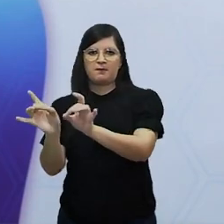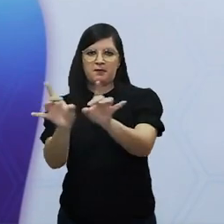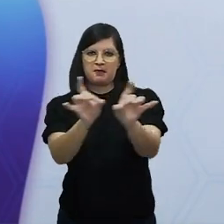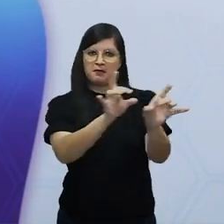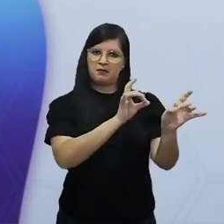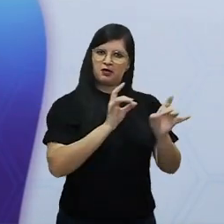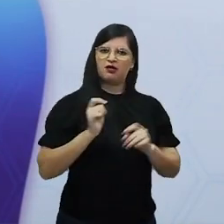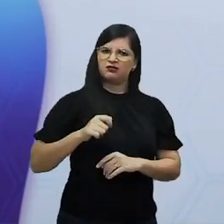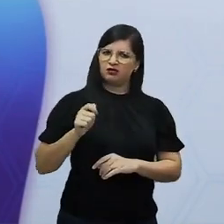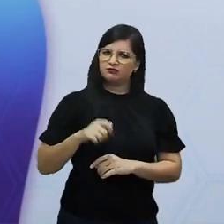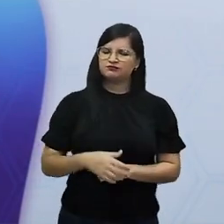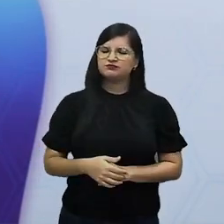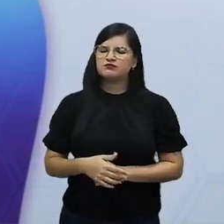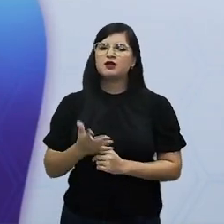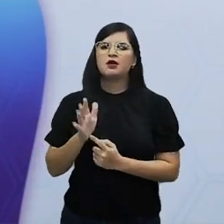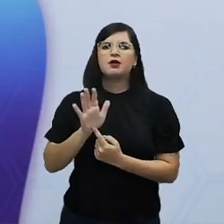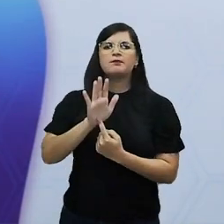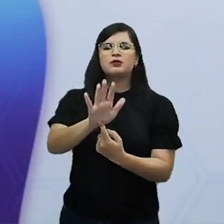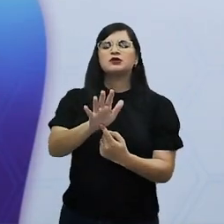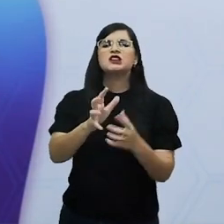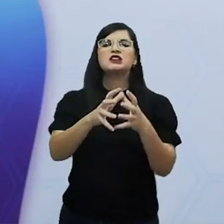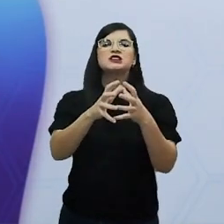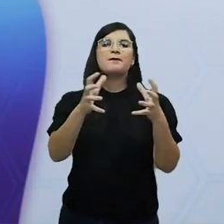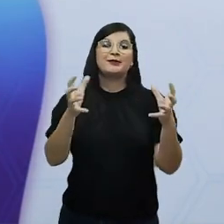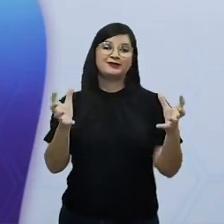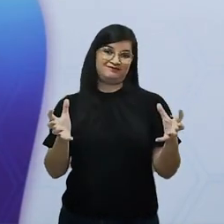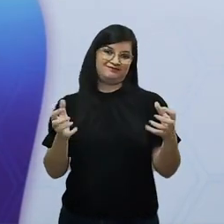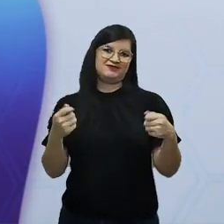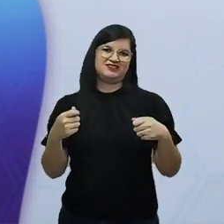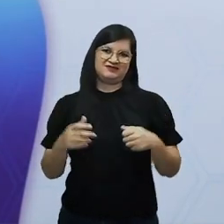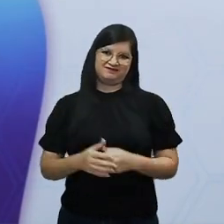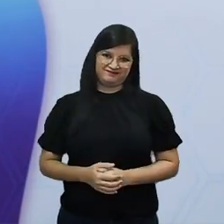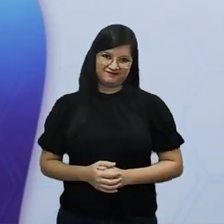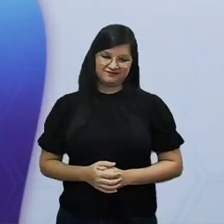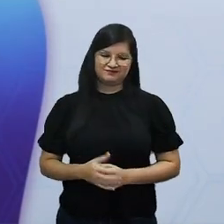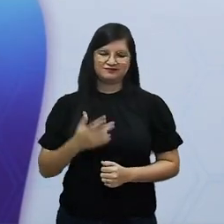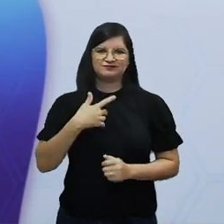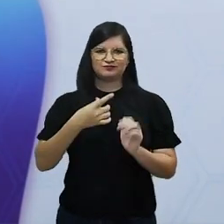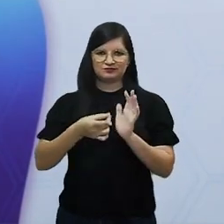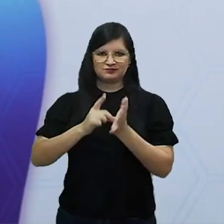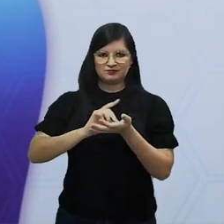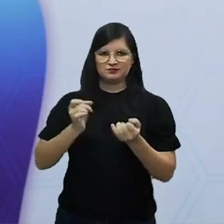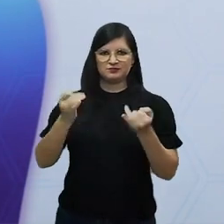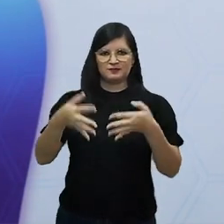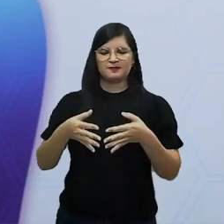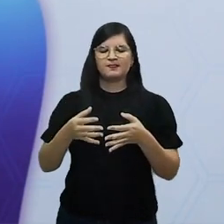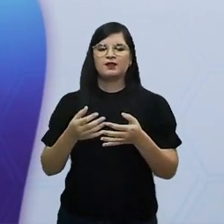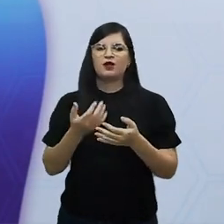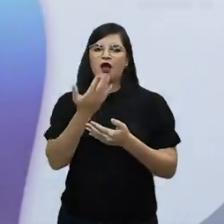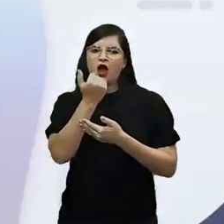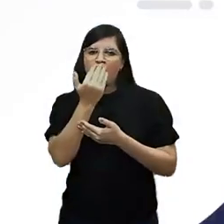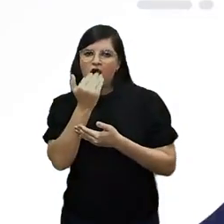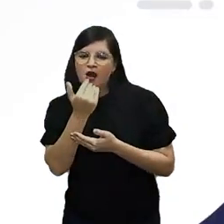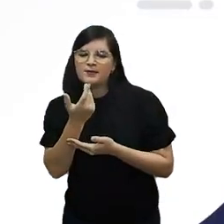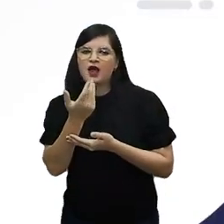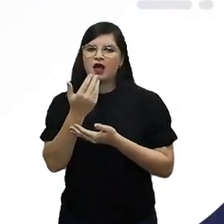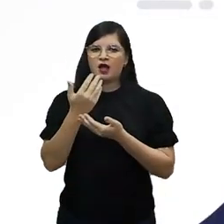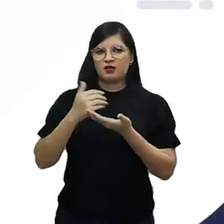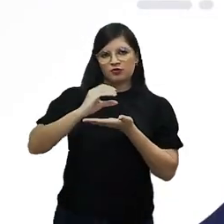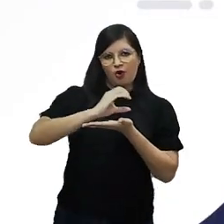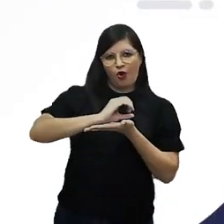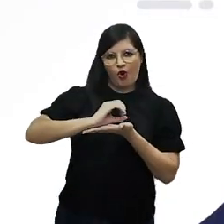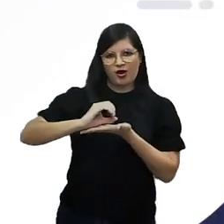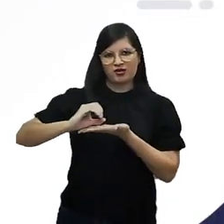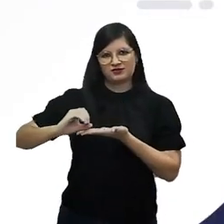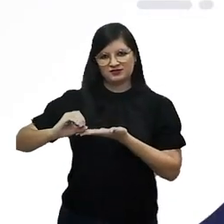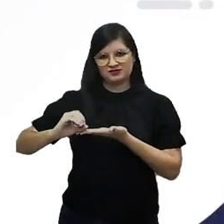vai. Mostre qual é o tamanho do mercado. Por exemplo, eu falei agora sobre o consumo de produtos orgânicos. O consumo de produtos